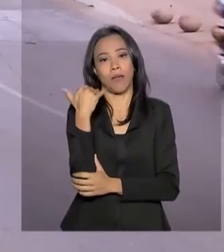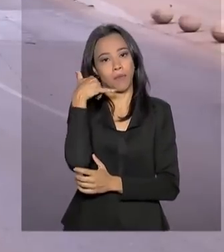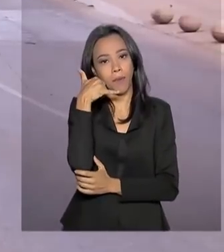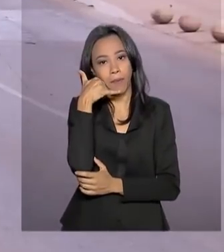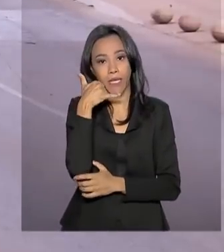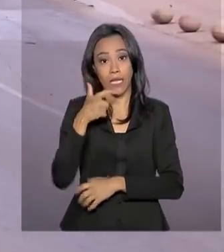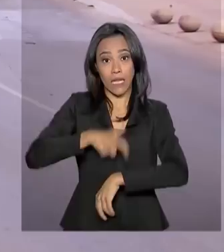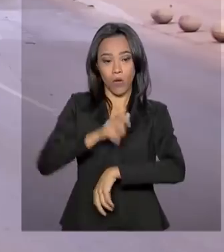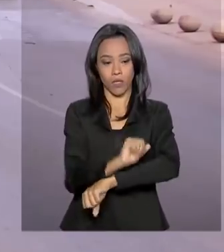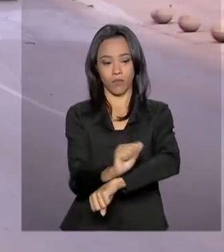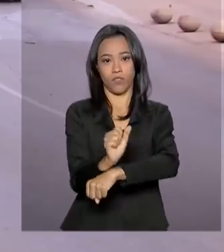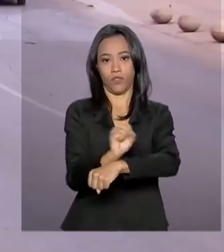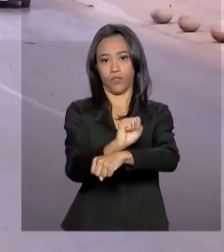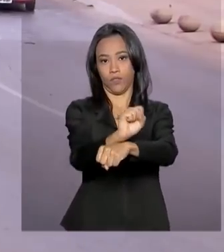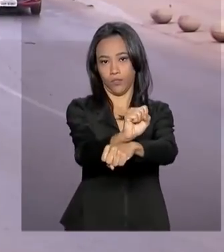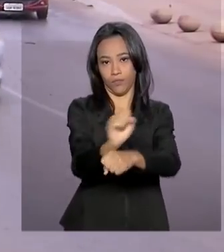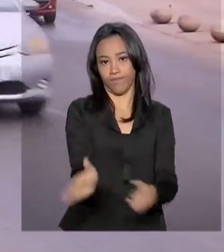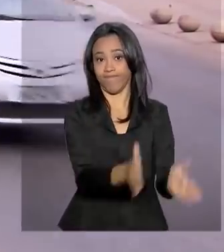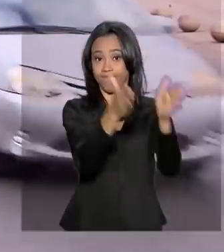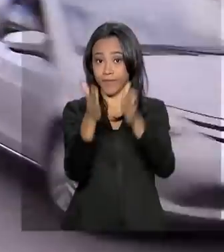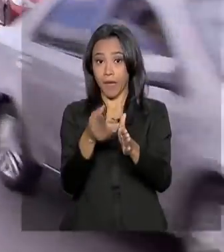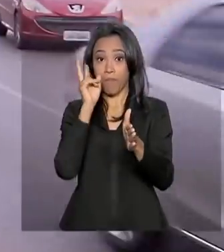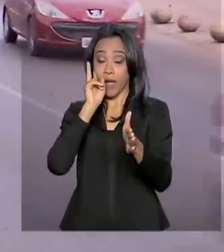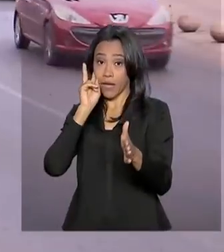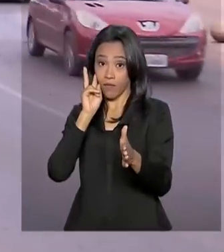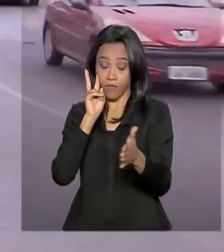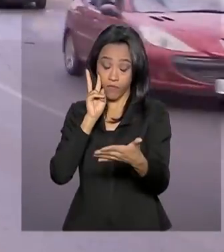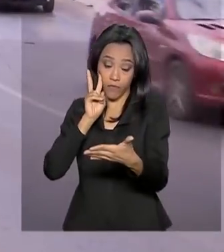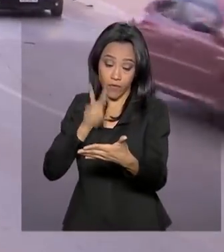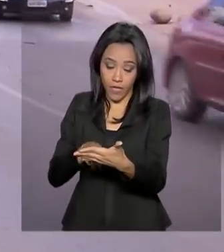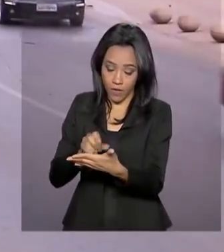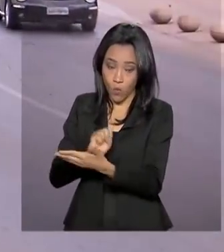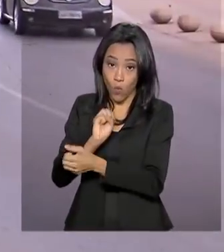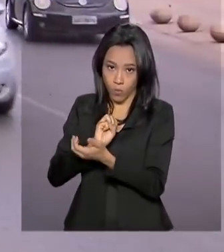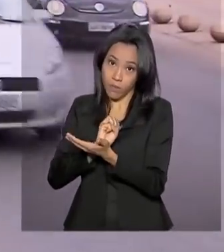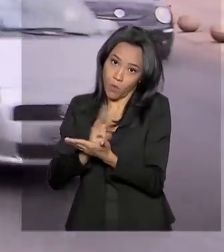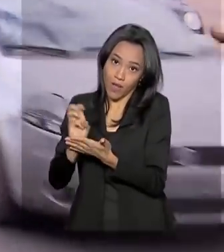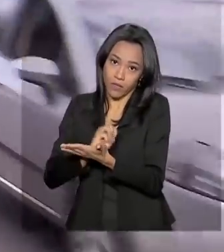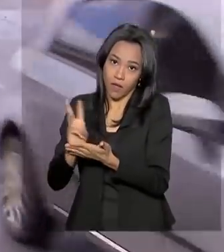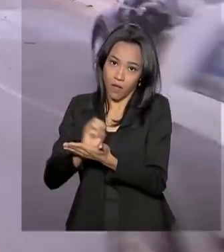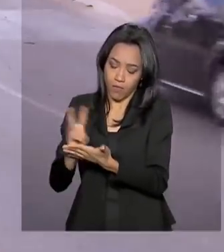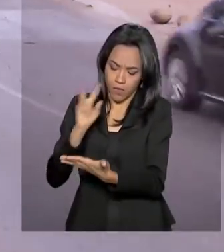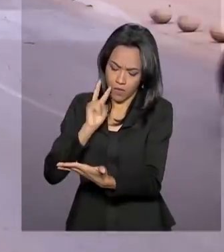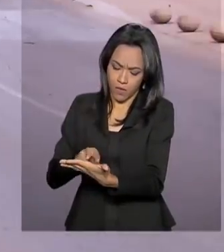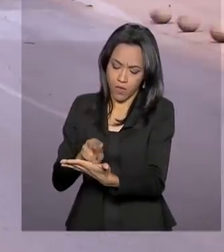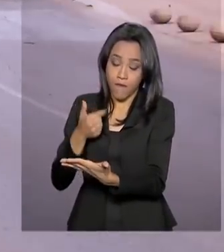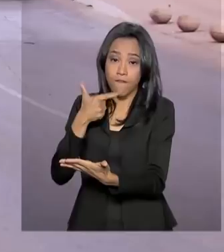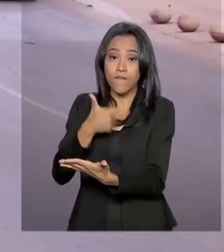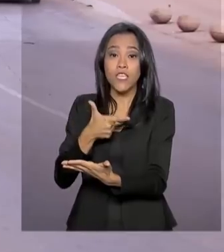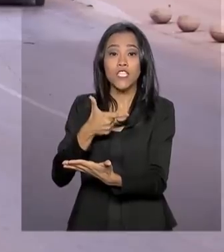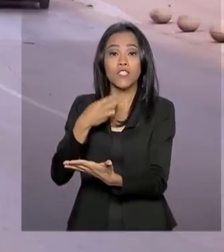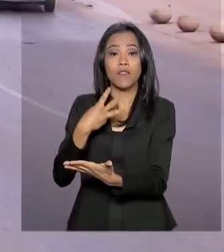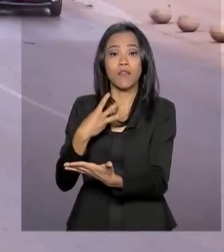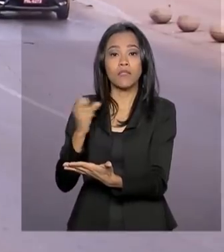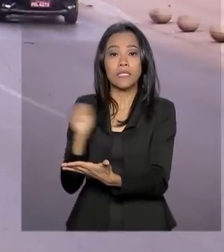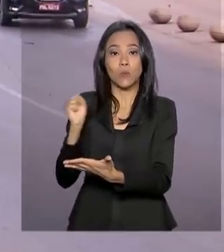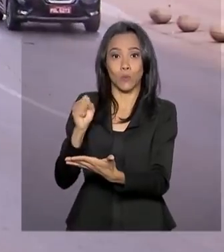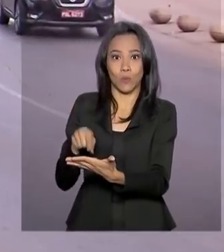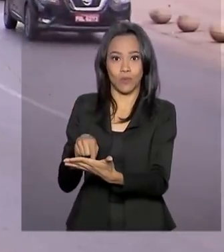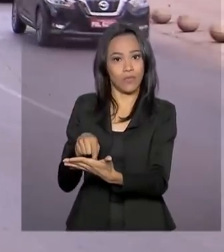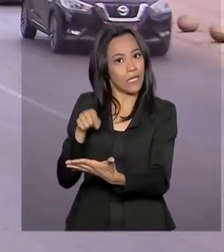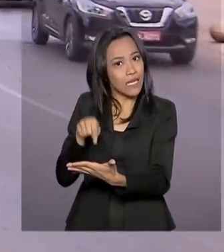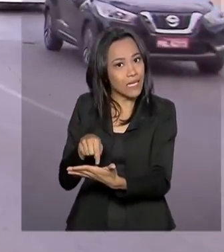está dirigindo. Já para visualizar uma mensagem do WhatsApp, por exemplo, são 23 segundos. Tempo